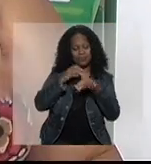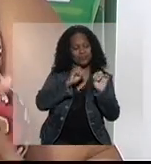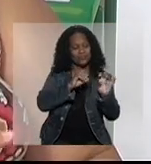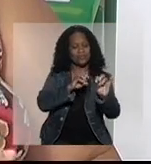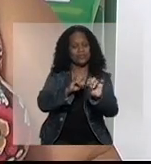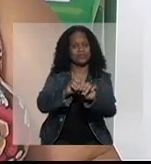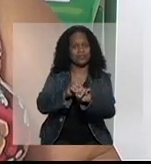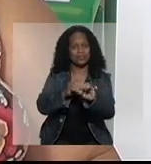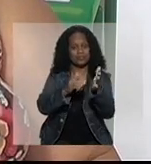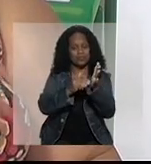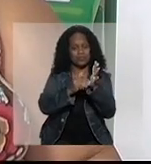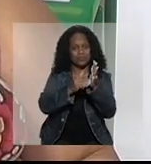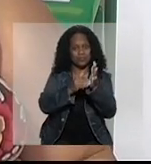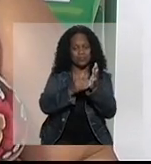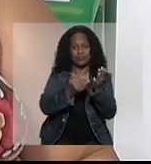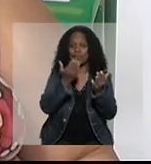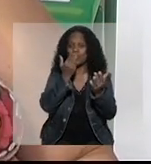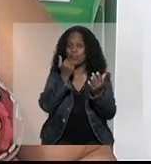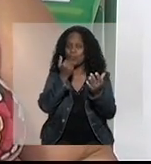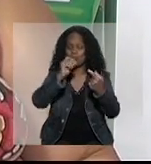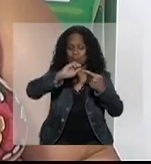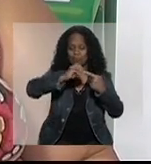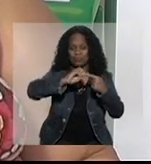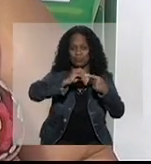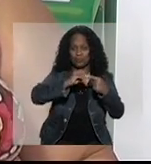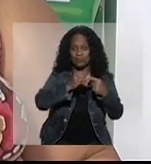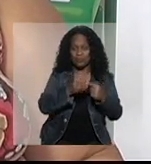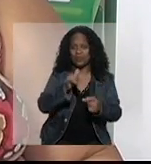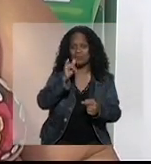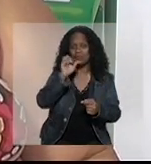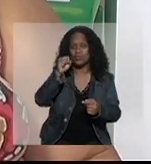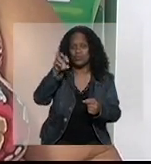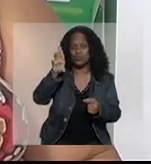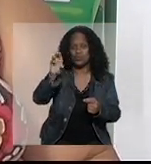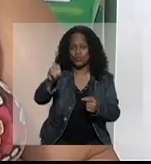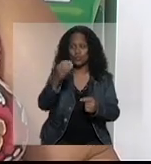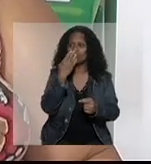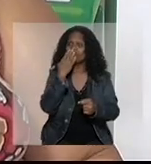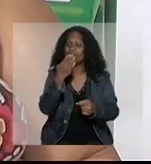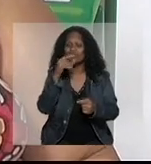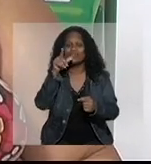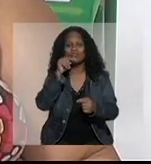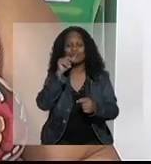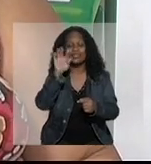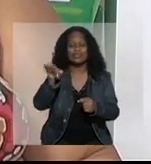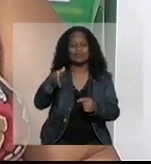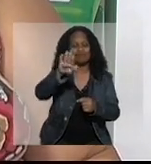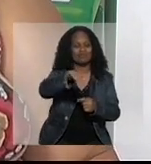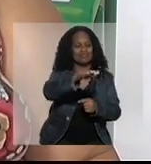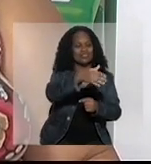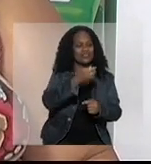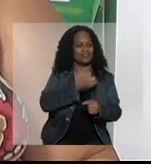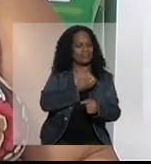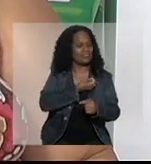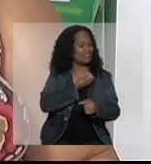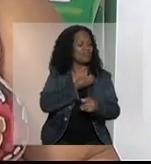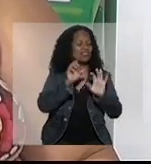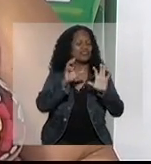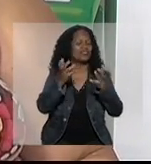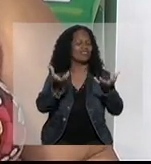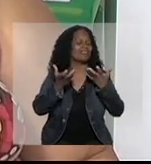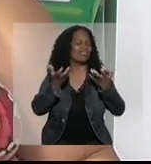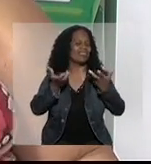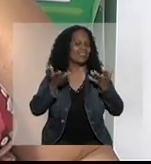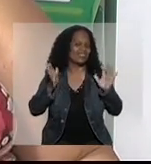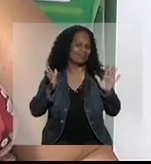porque ela termina a história comendo uma feijoada, tomando uma limonada de frente para o mar e fazendo da vida dela o que ela